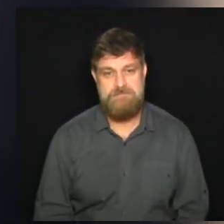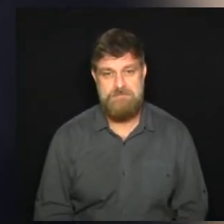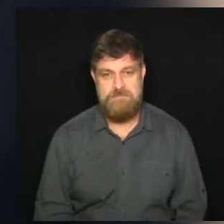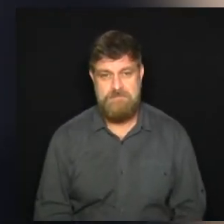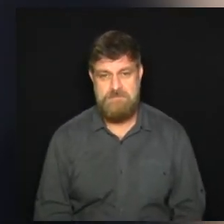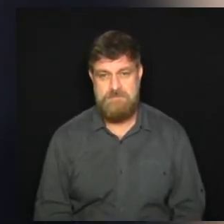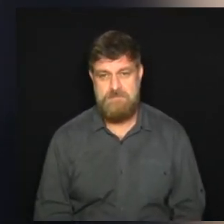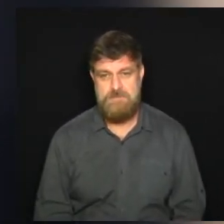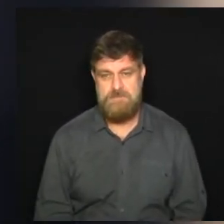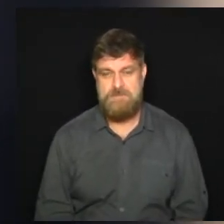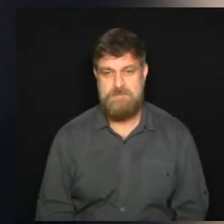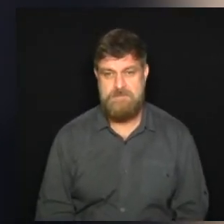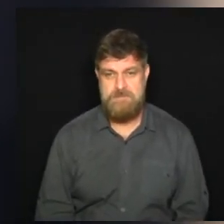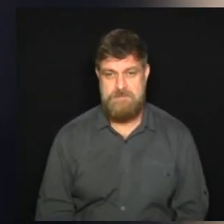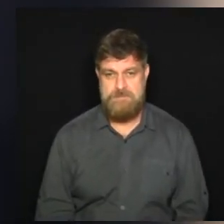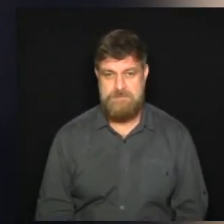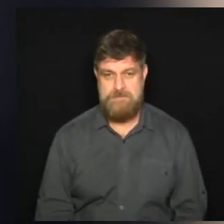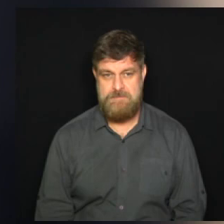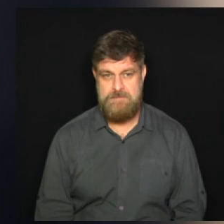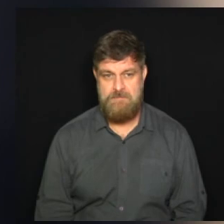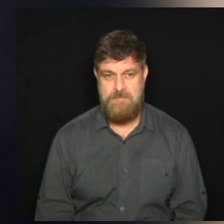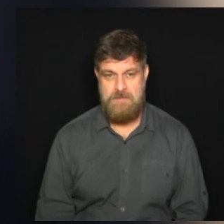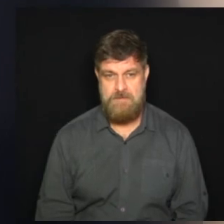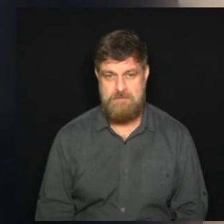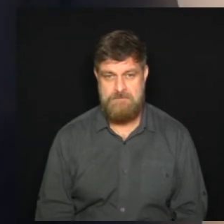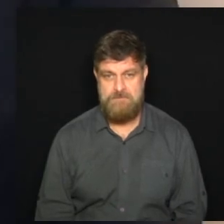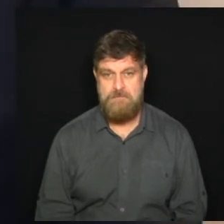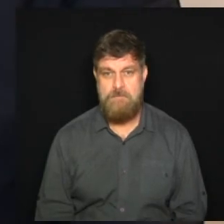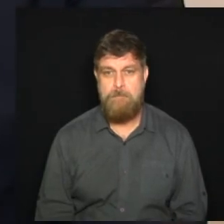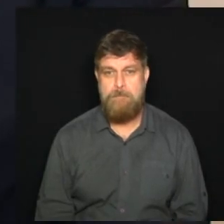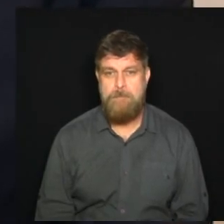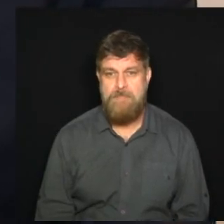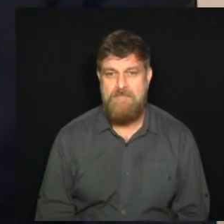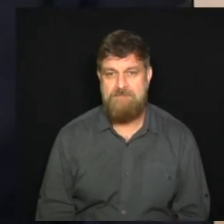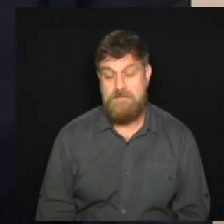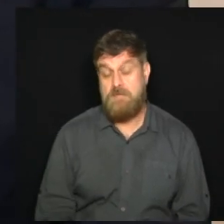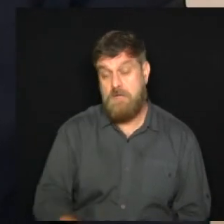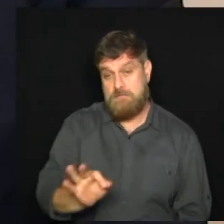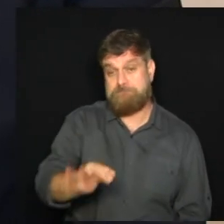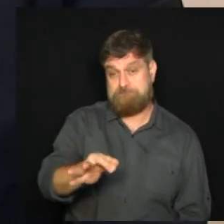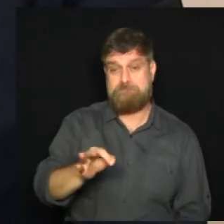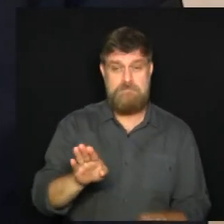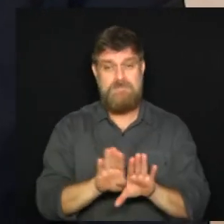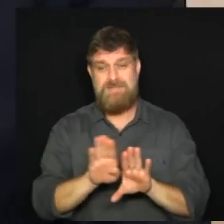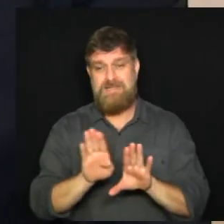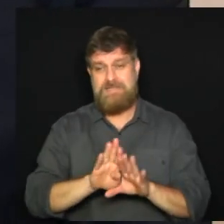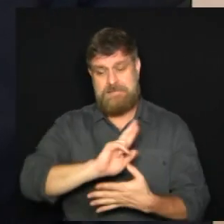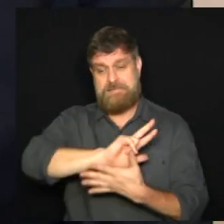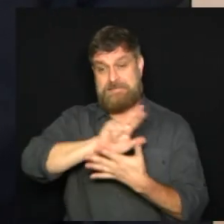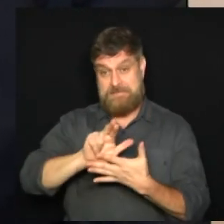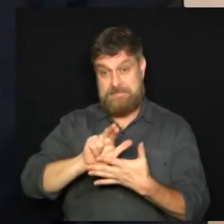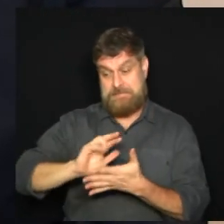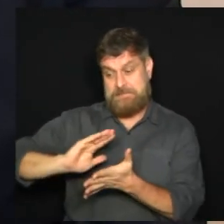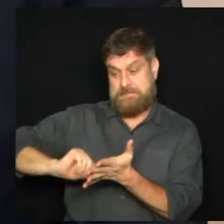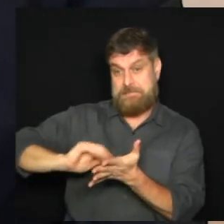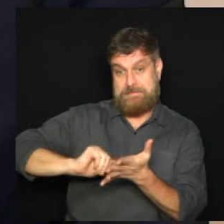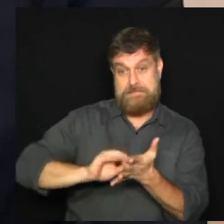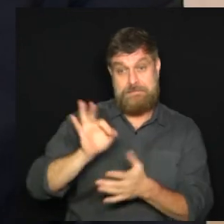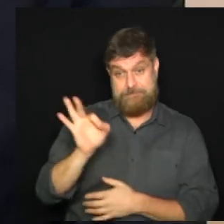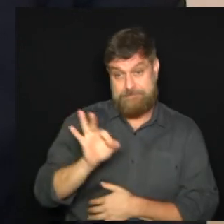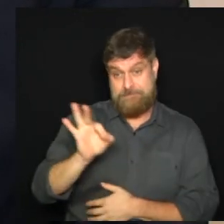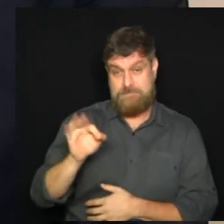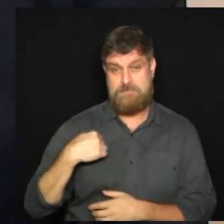mês, entre outros. Fora isso, excedendo essas limitações de serviço, aí o banco começa a aplicar a